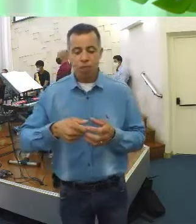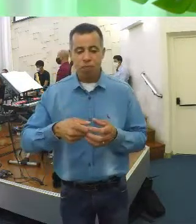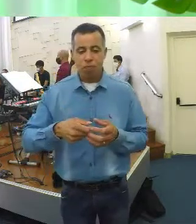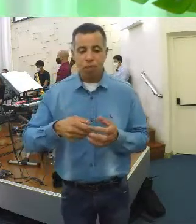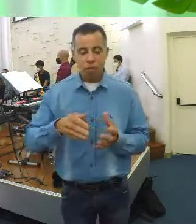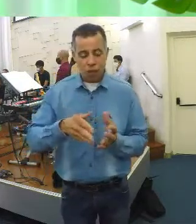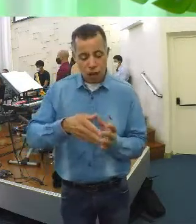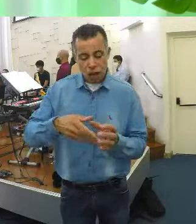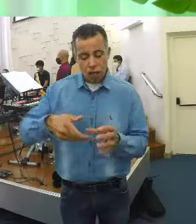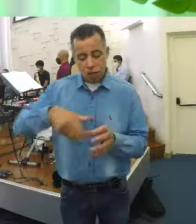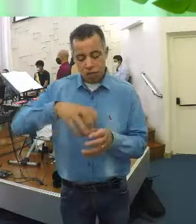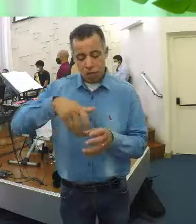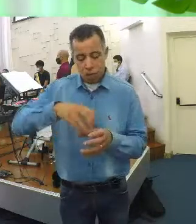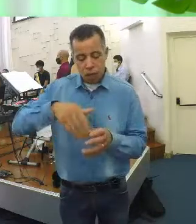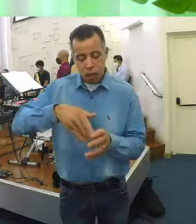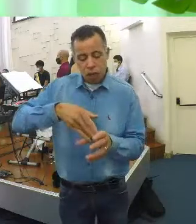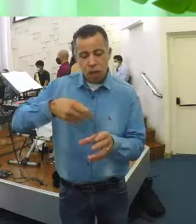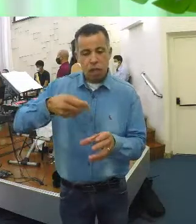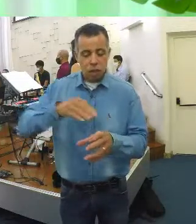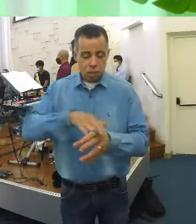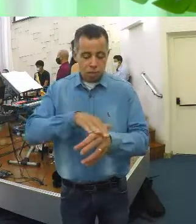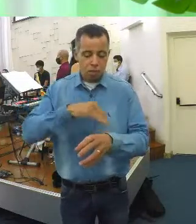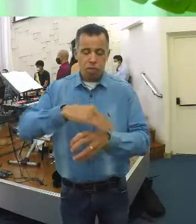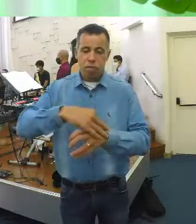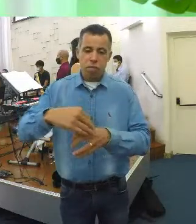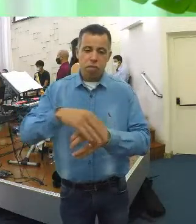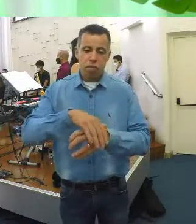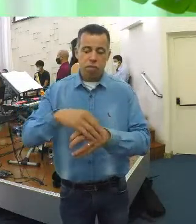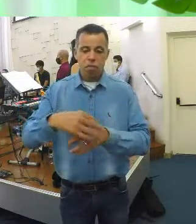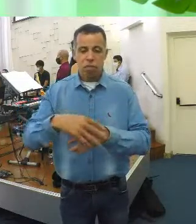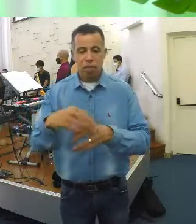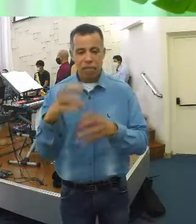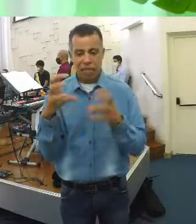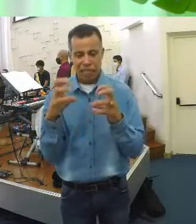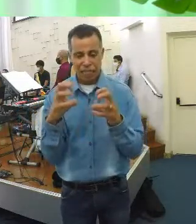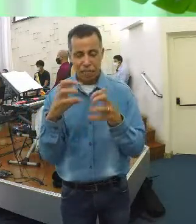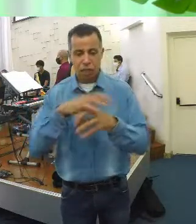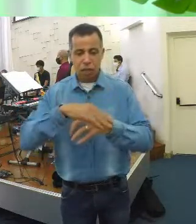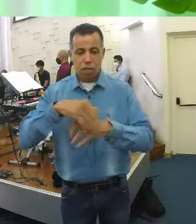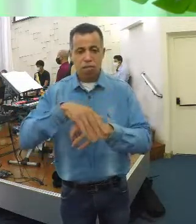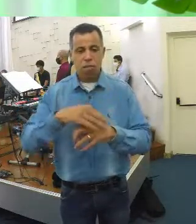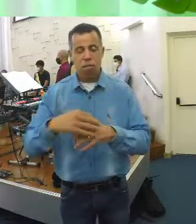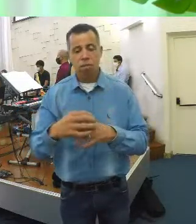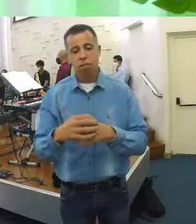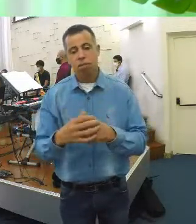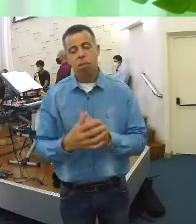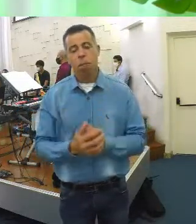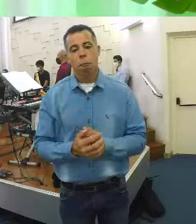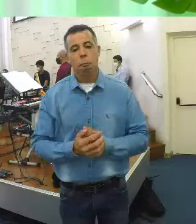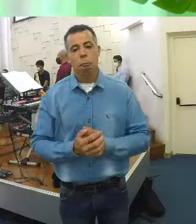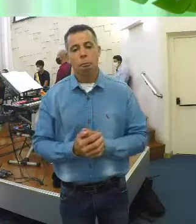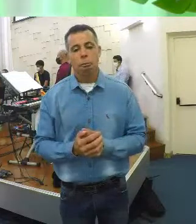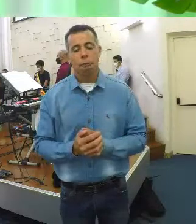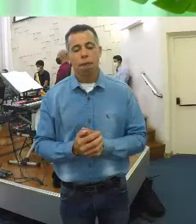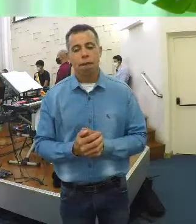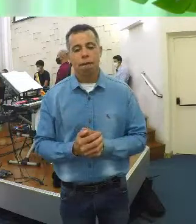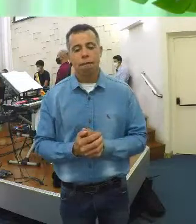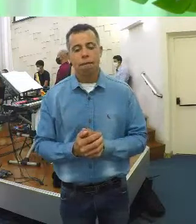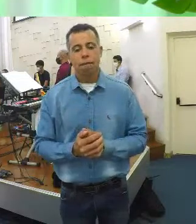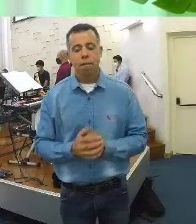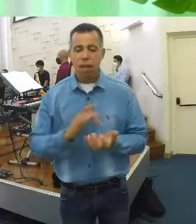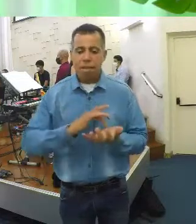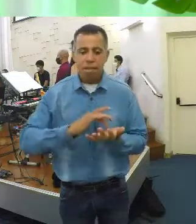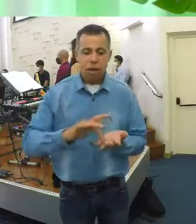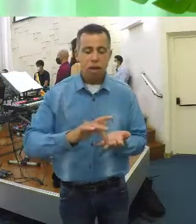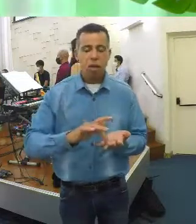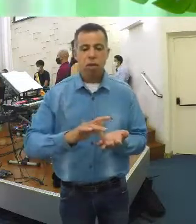cremes. Eles são bons, por exemplo, para hidratar a pele ressecada. Mas, irmãos, é falso o